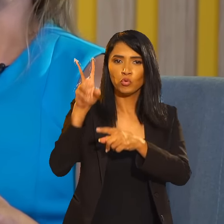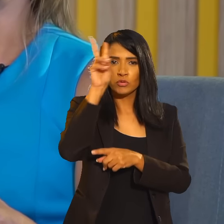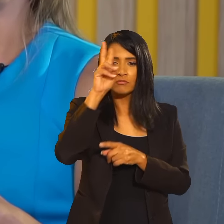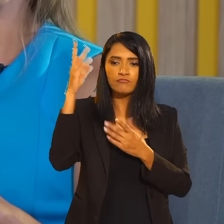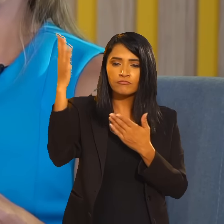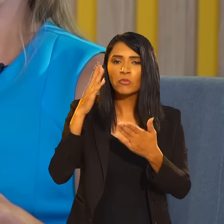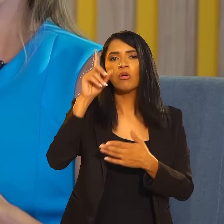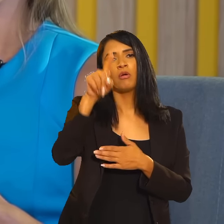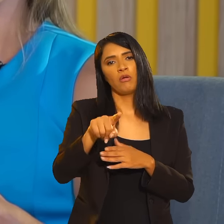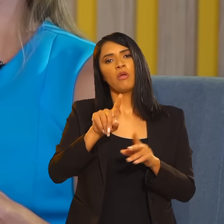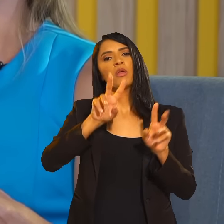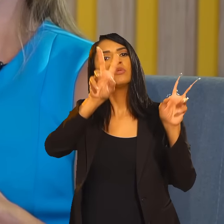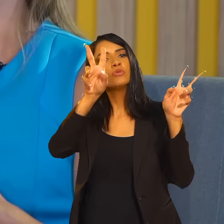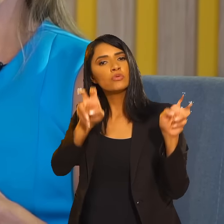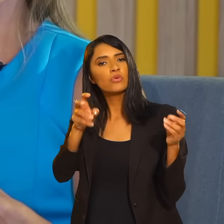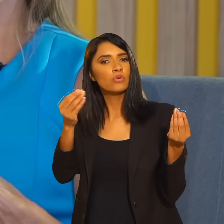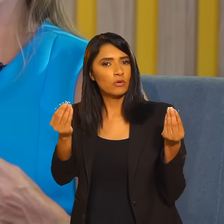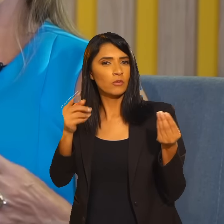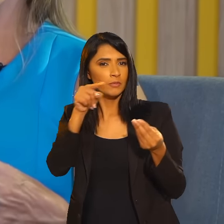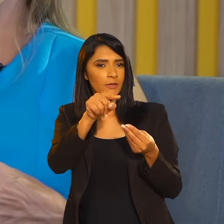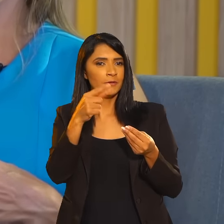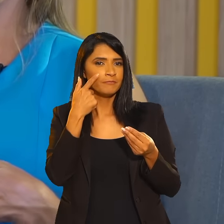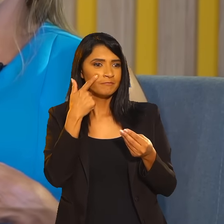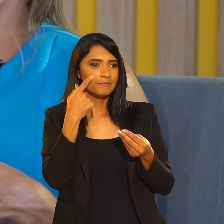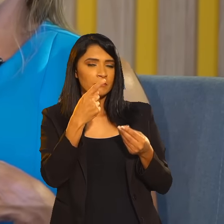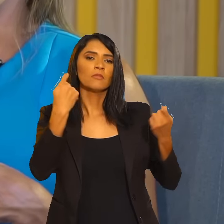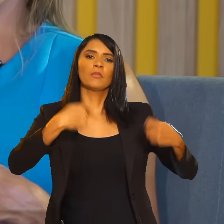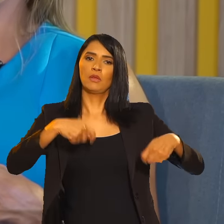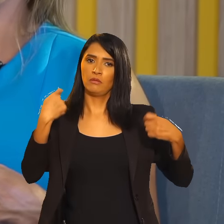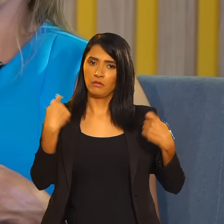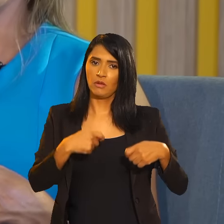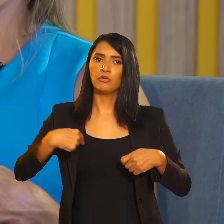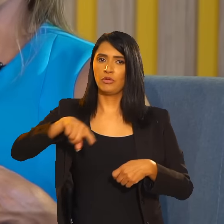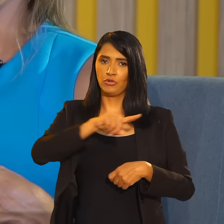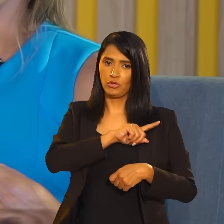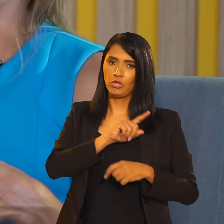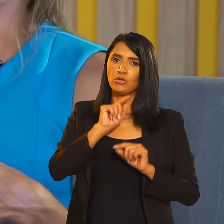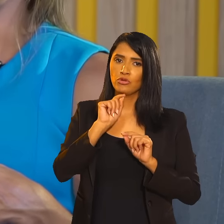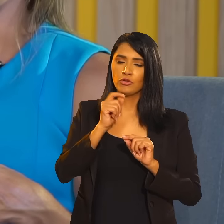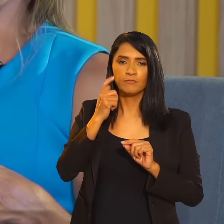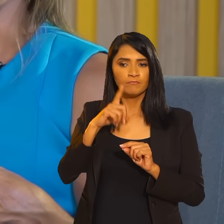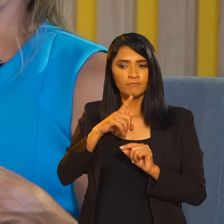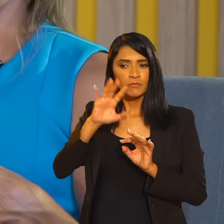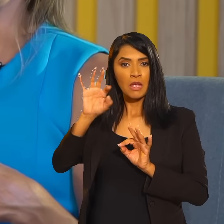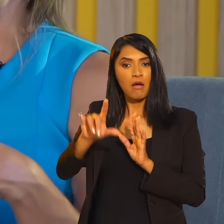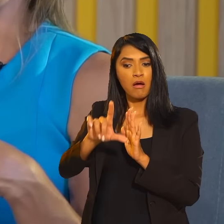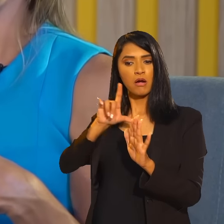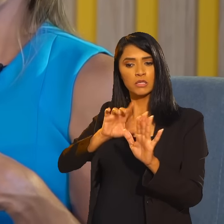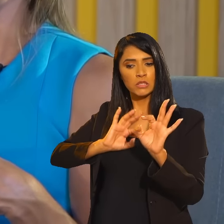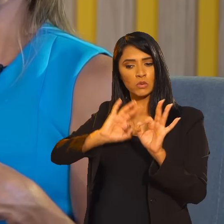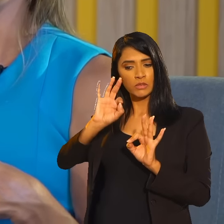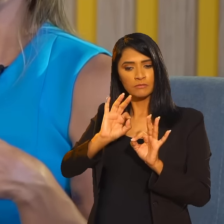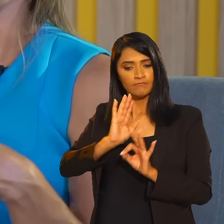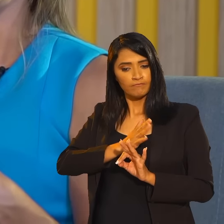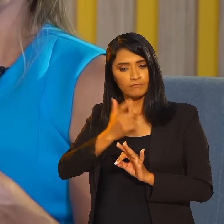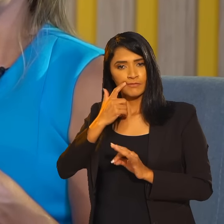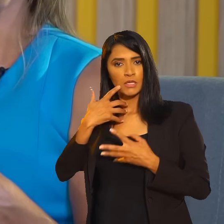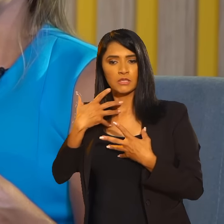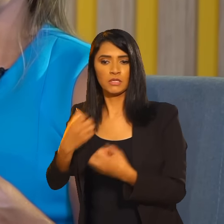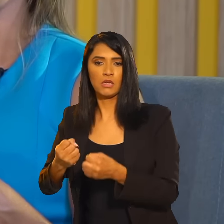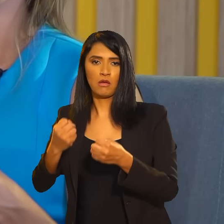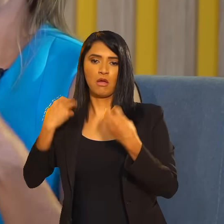é justamente falando sobre essa necessidade da gente preparar o nosso coração, aceitar